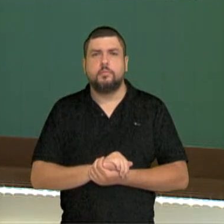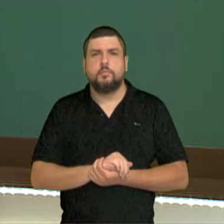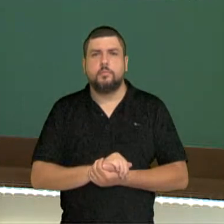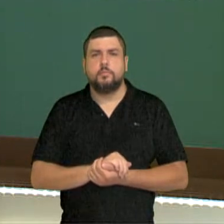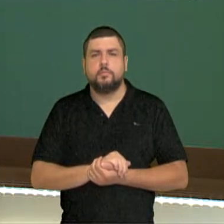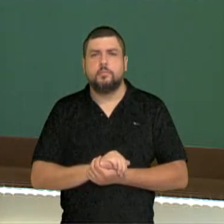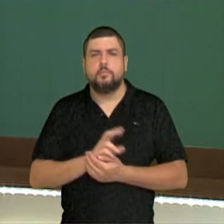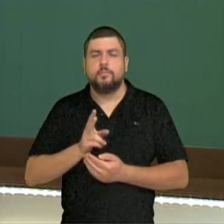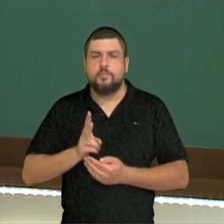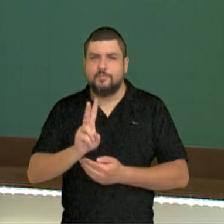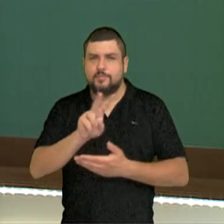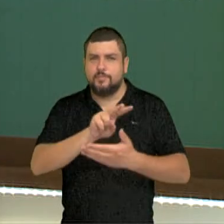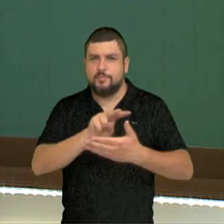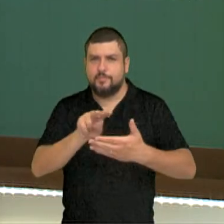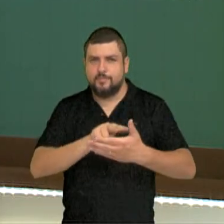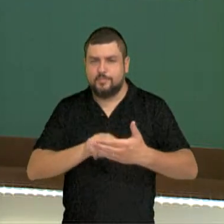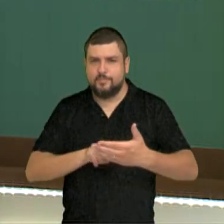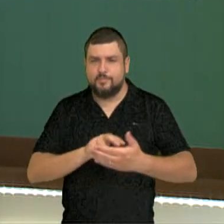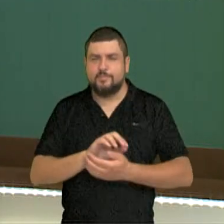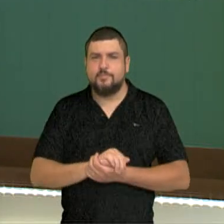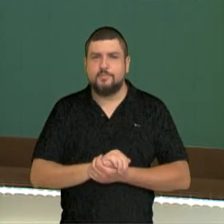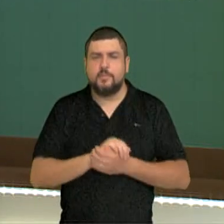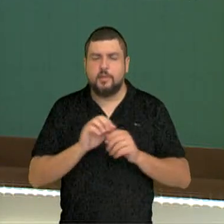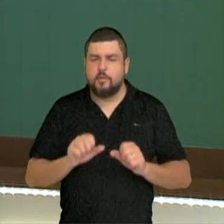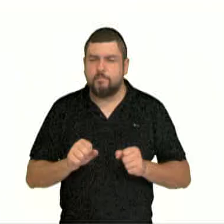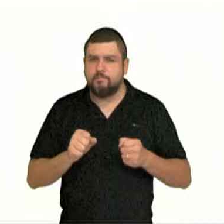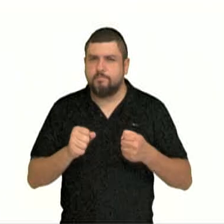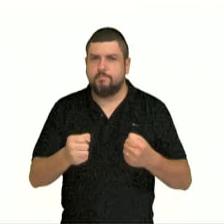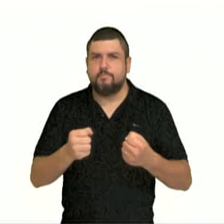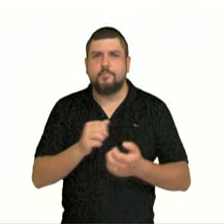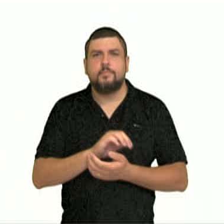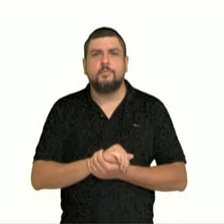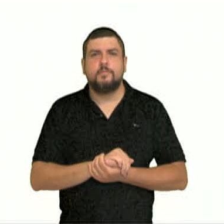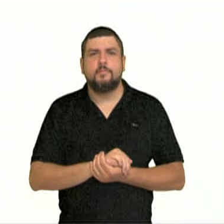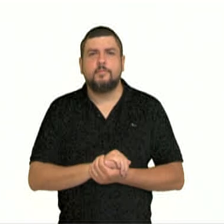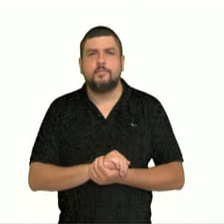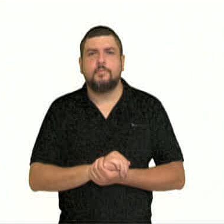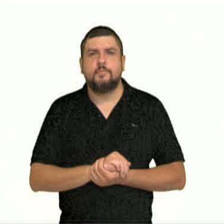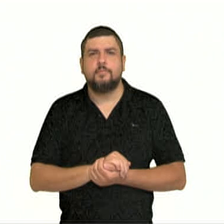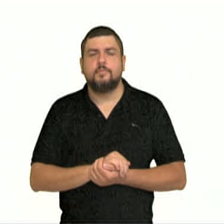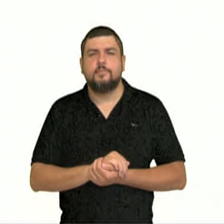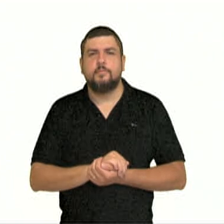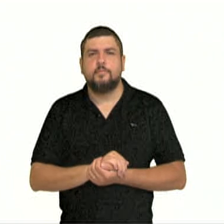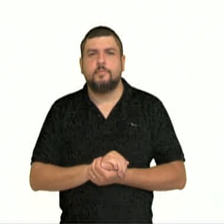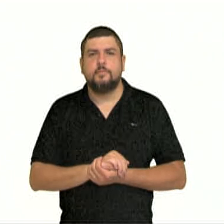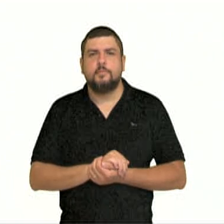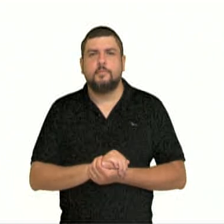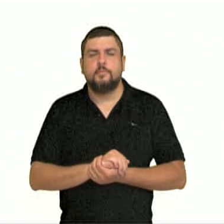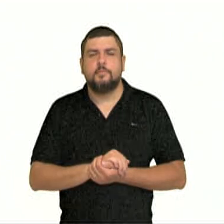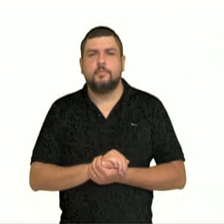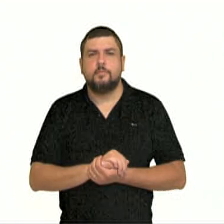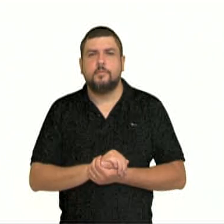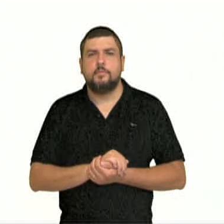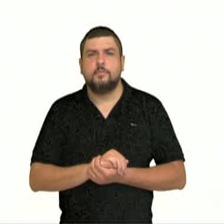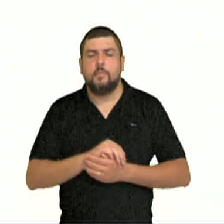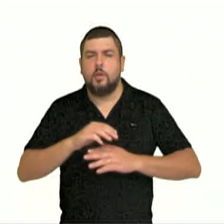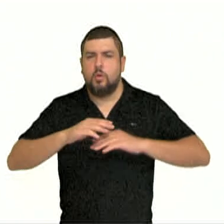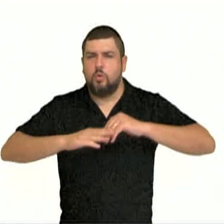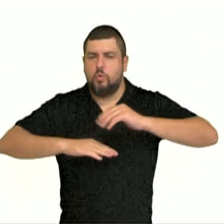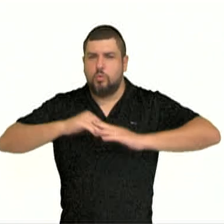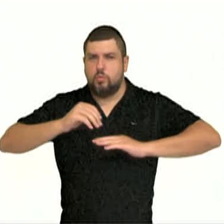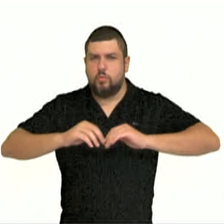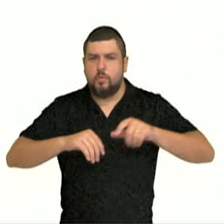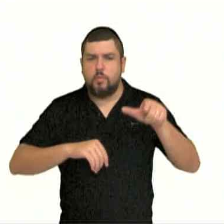Continuemos a leitura, ávidos por saber isto. Os protagonistas, o idoso Maruji e a